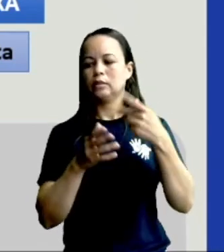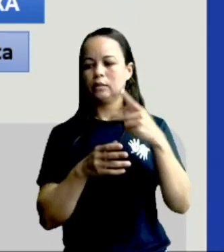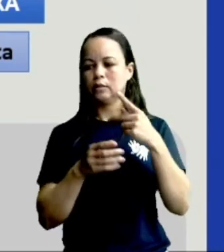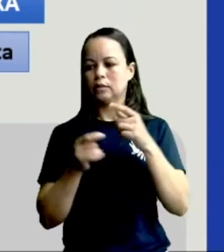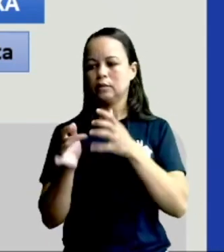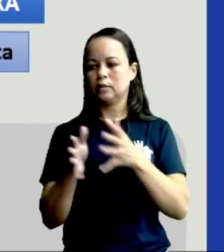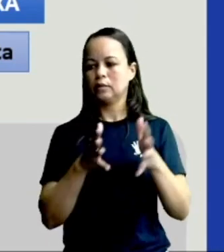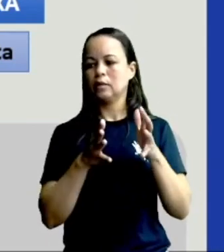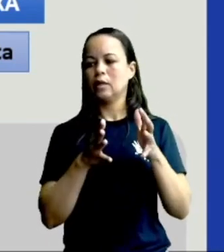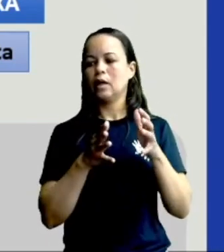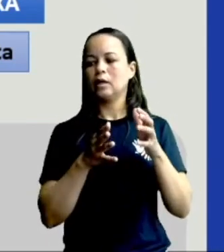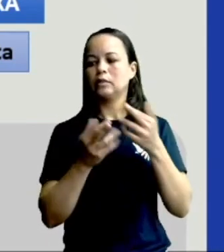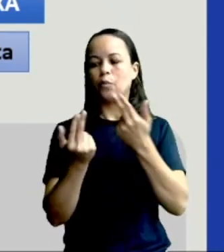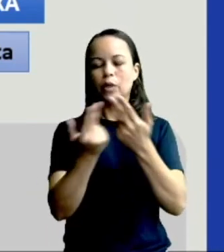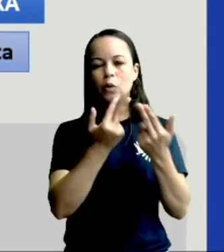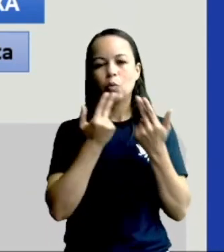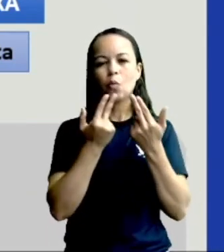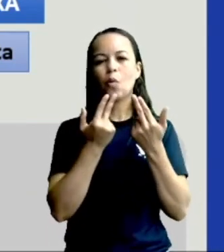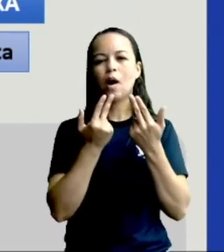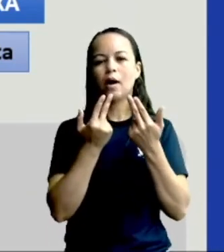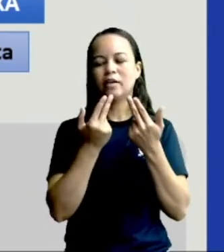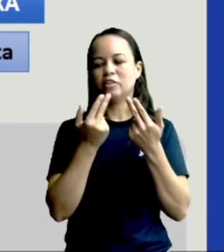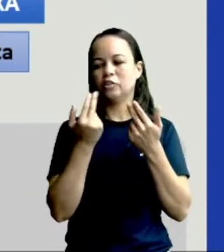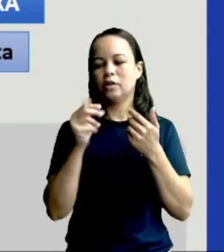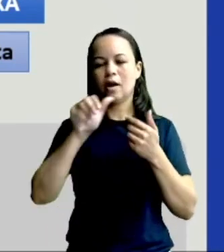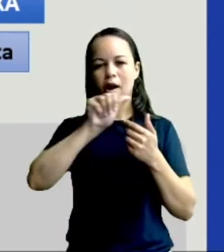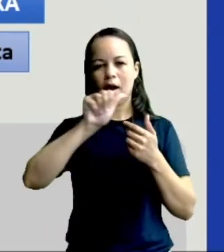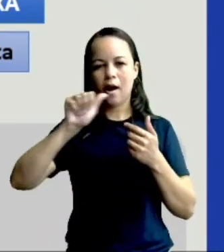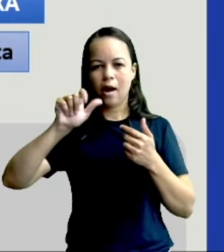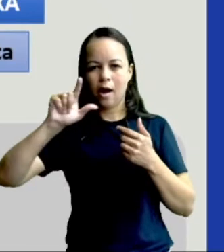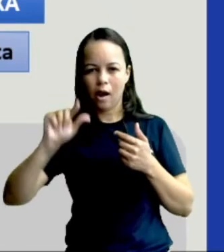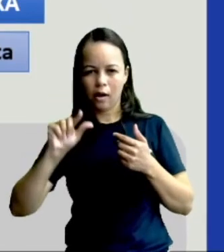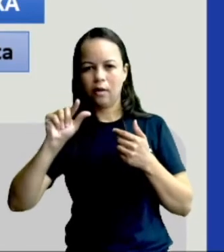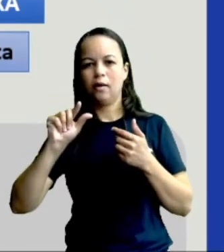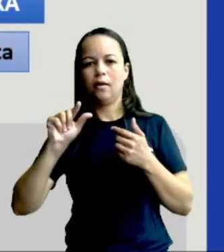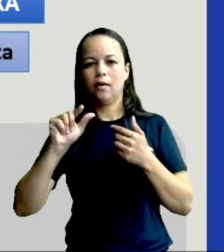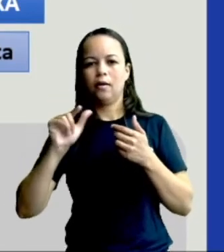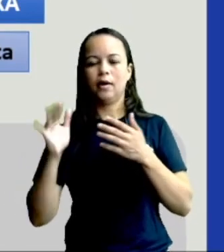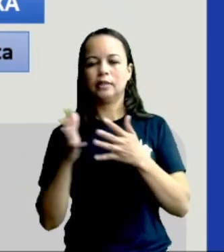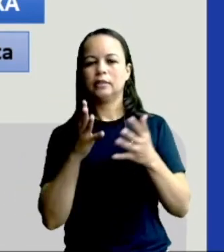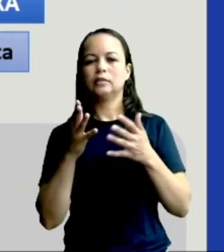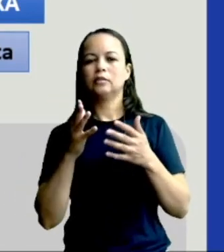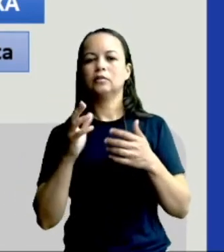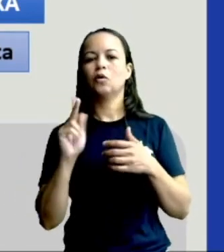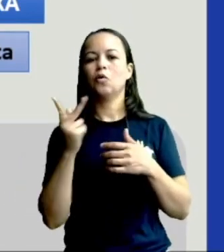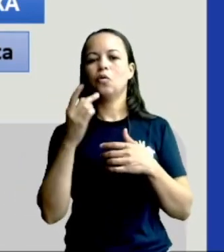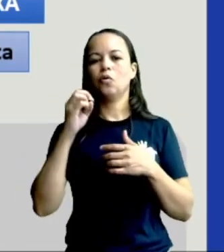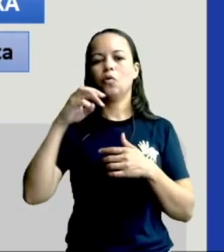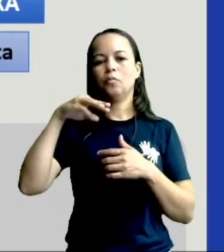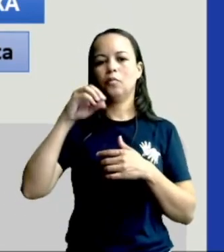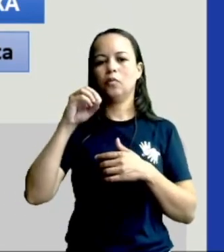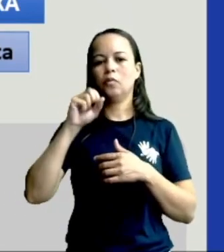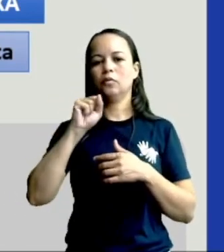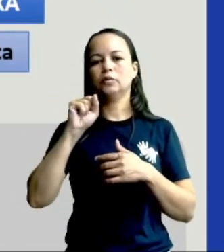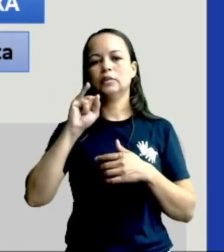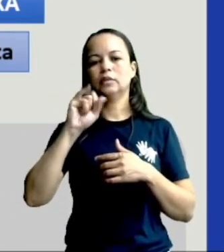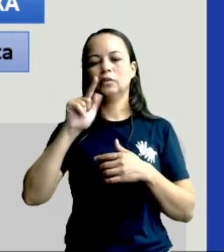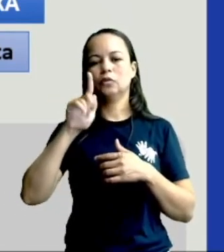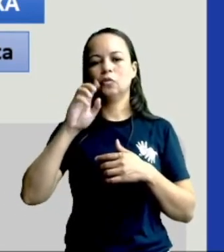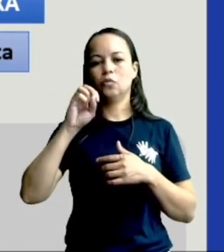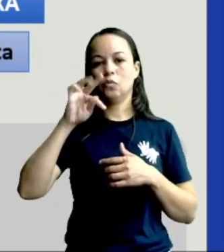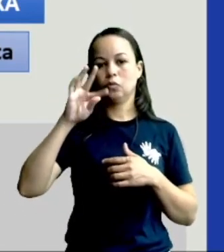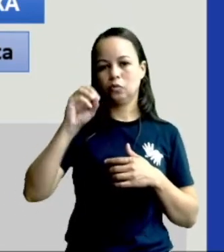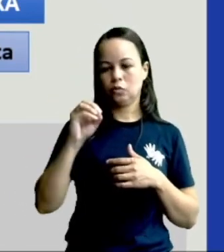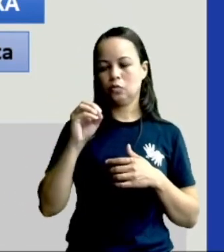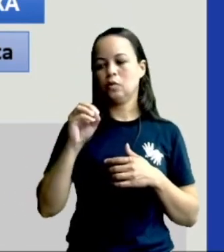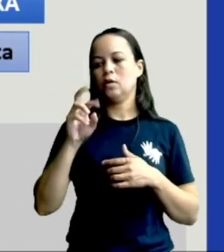também iguais e são de outra característica, que eu digo são homozigotos recessivos. Quando eu